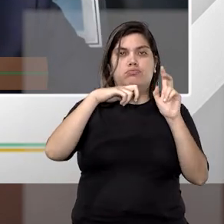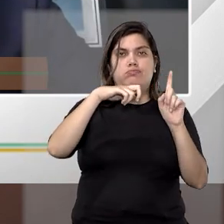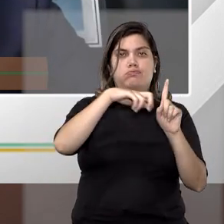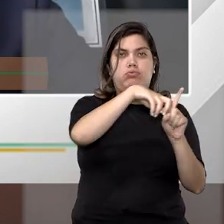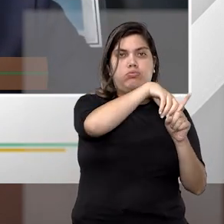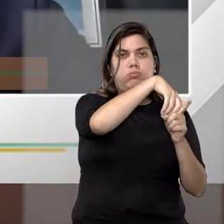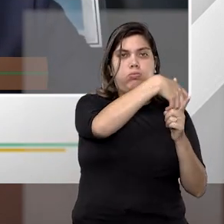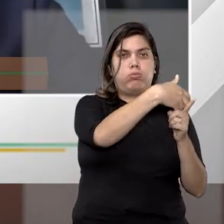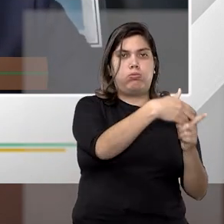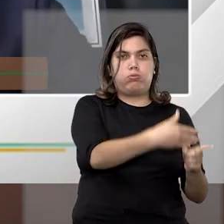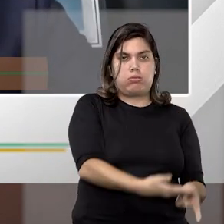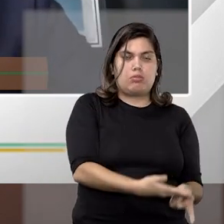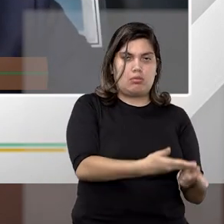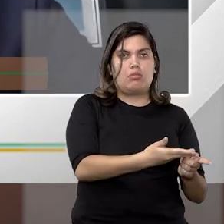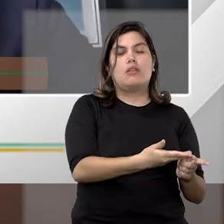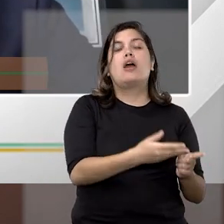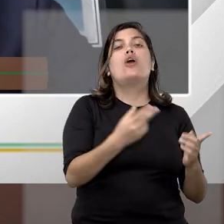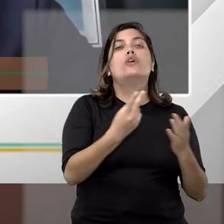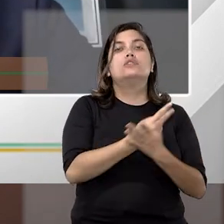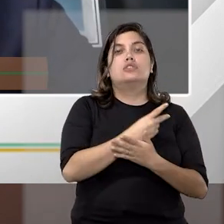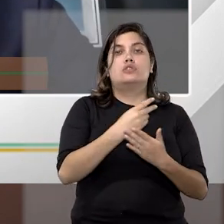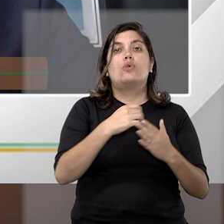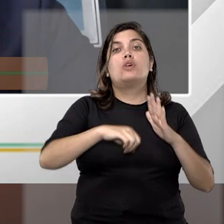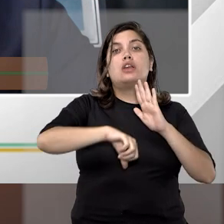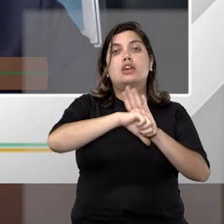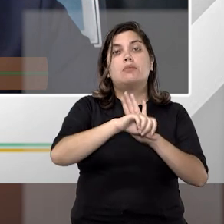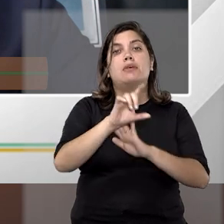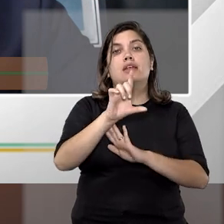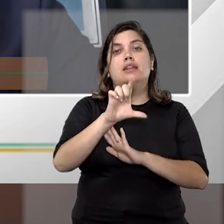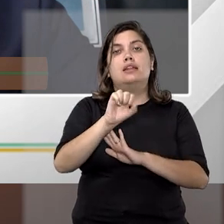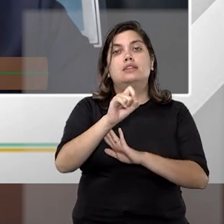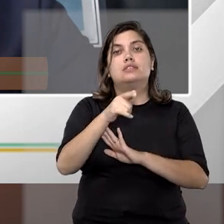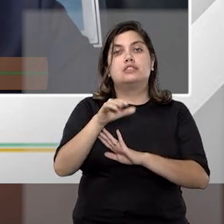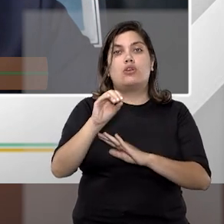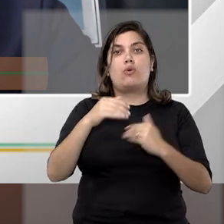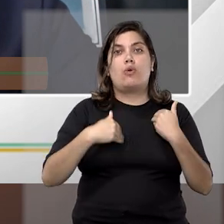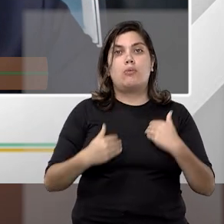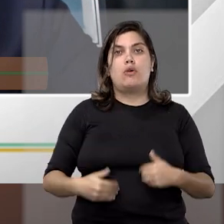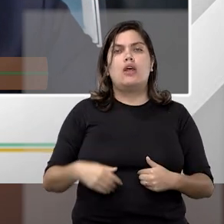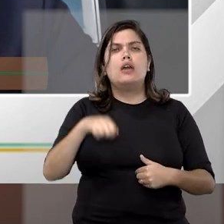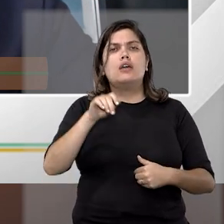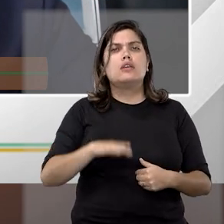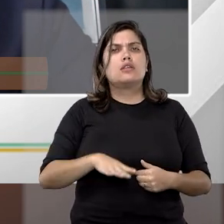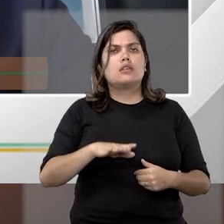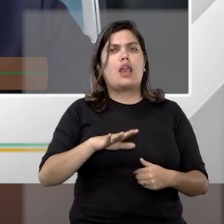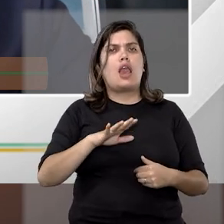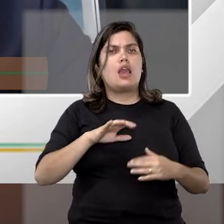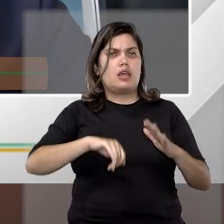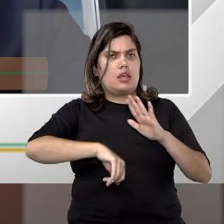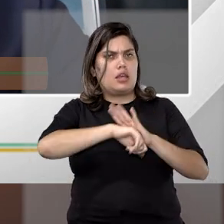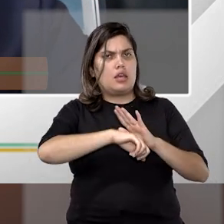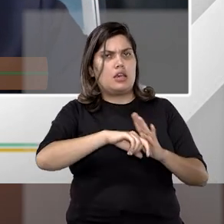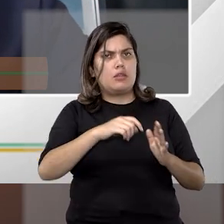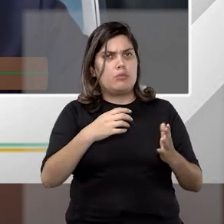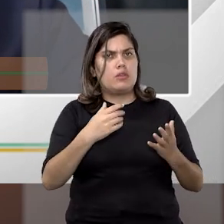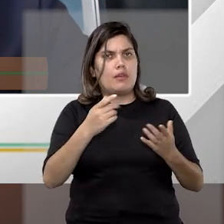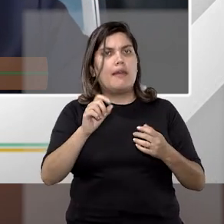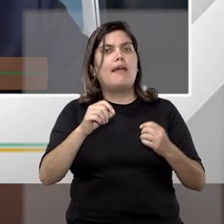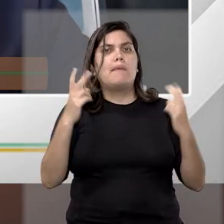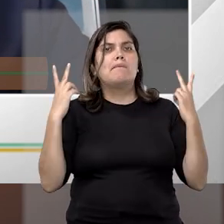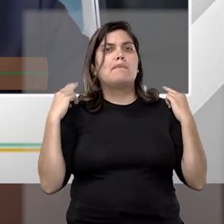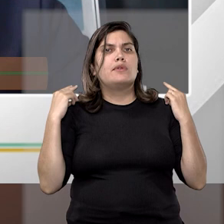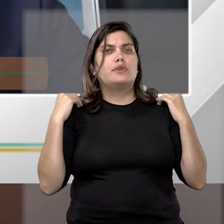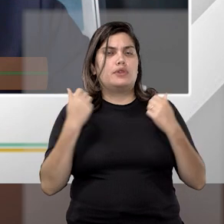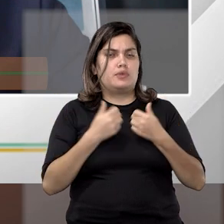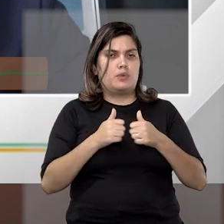essa pessoa e o que que nós temos aqui no crime de lesão corporal quem cometeu o Crime o motorista